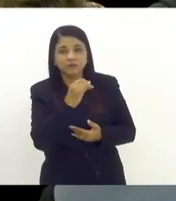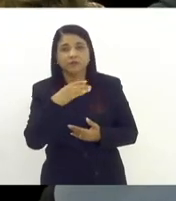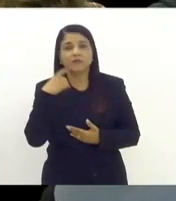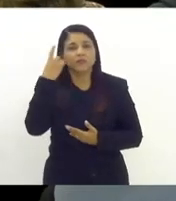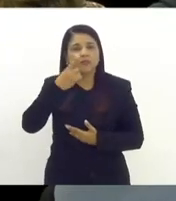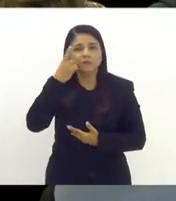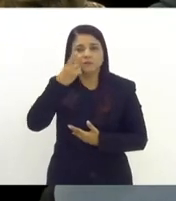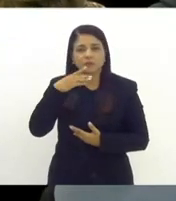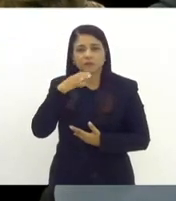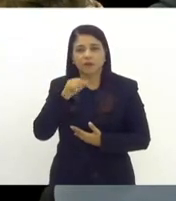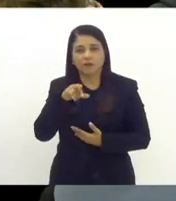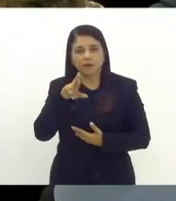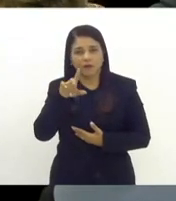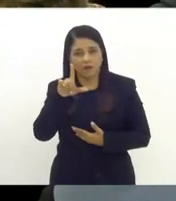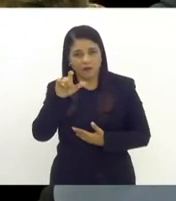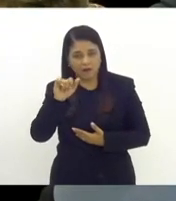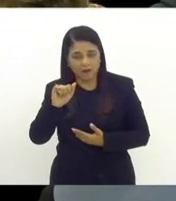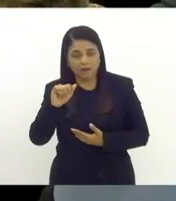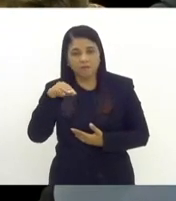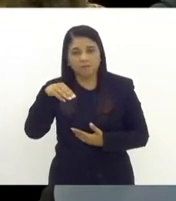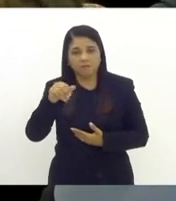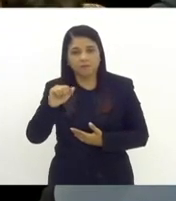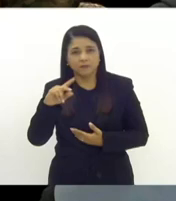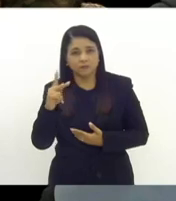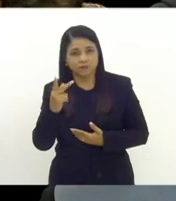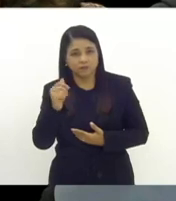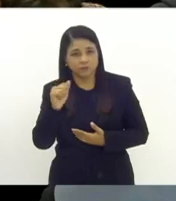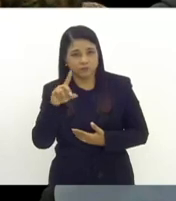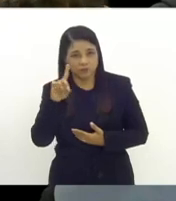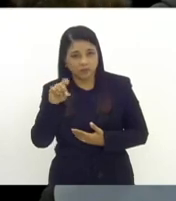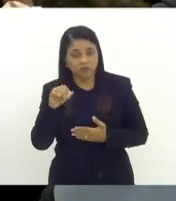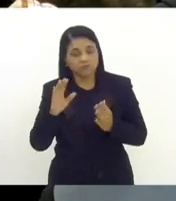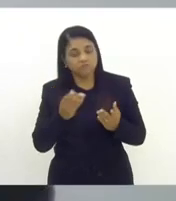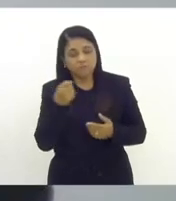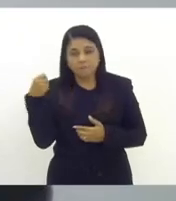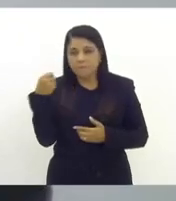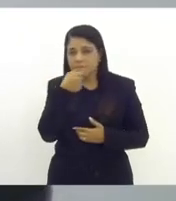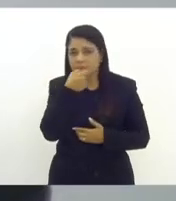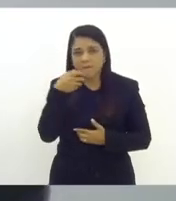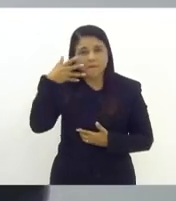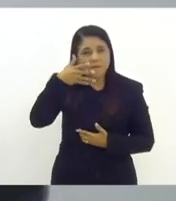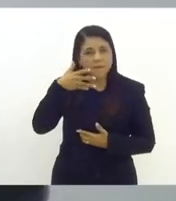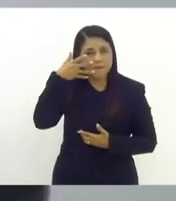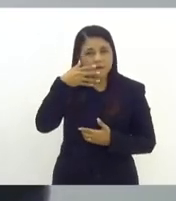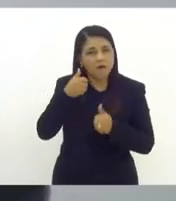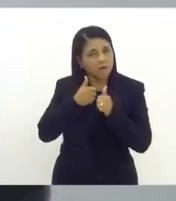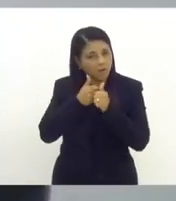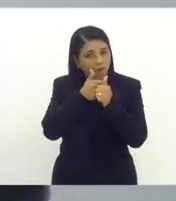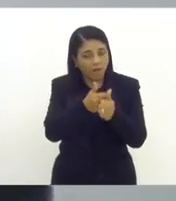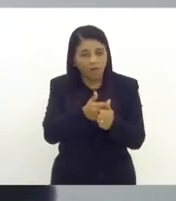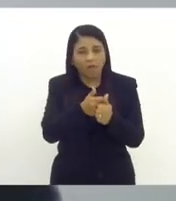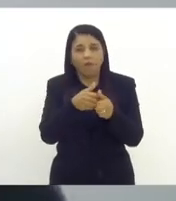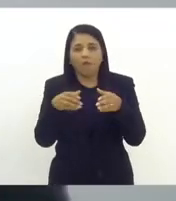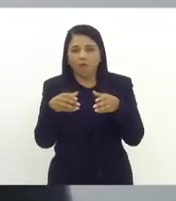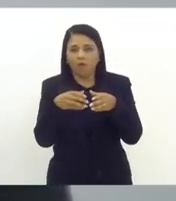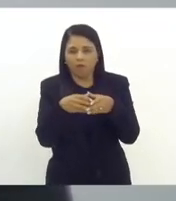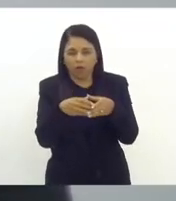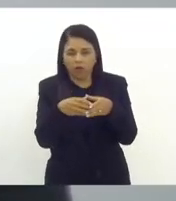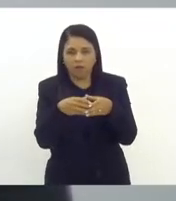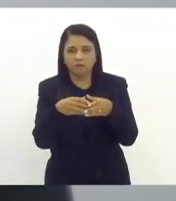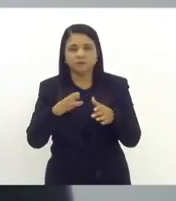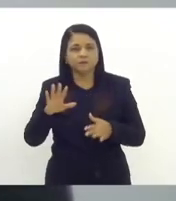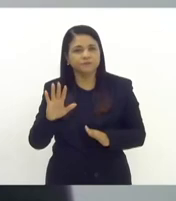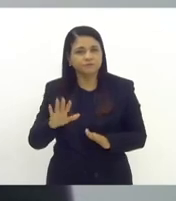que está aqui eu gostaria de passar a palavra para uma saudação a deputada acompanha a frente tem um dos melhores